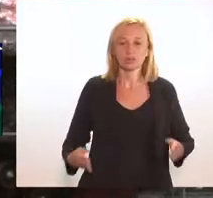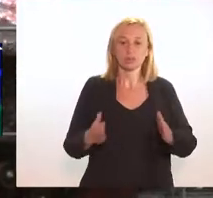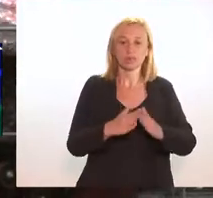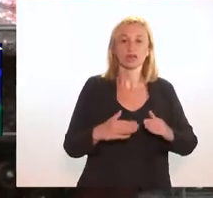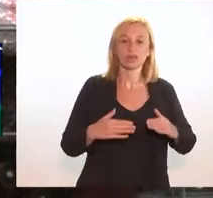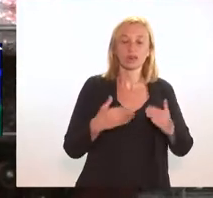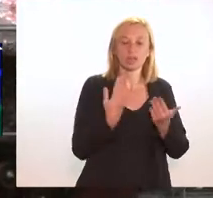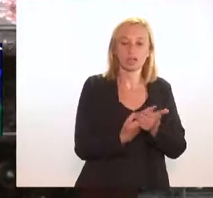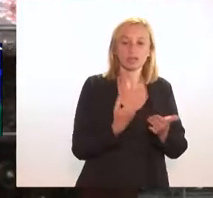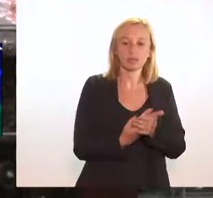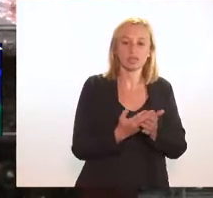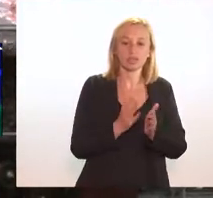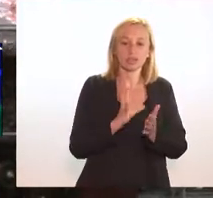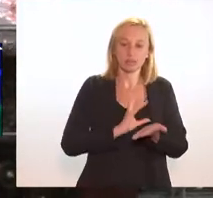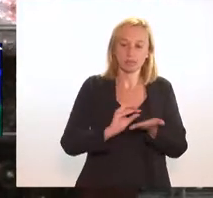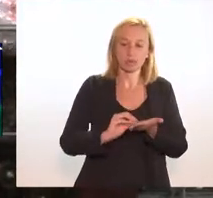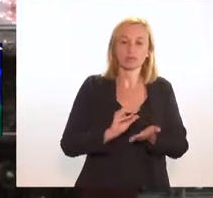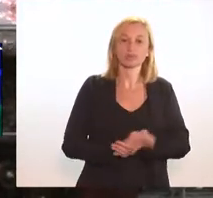requerimento de inclusão em pauta.